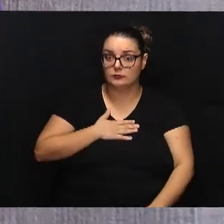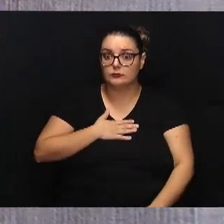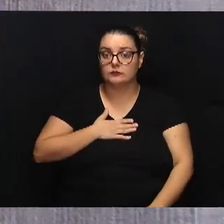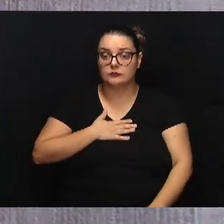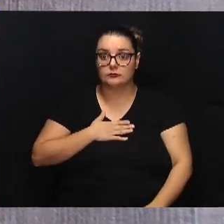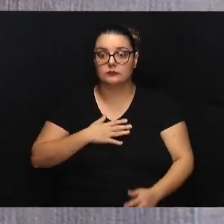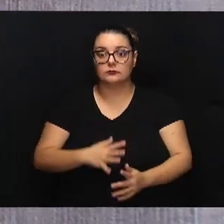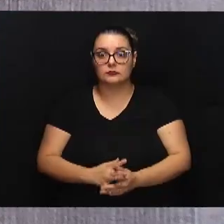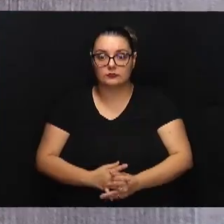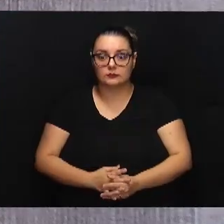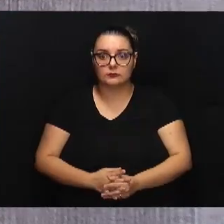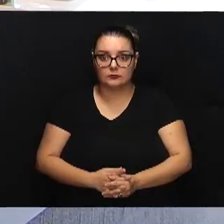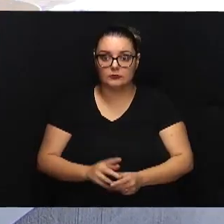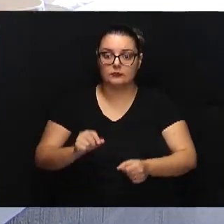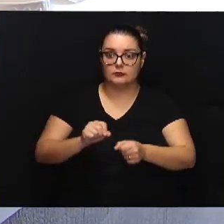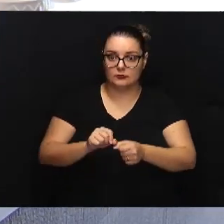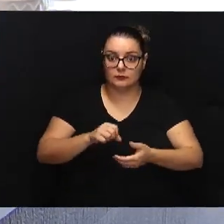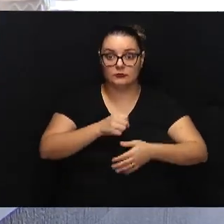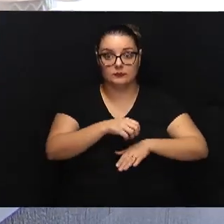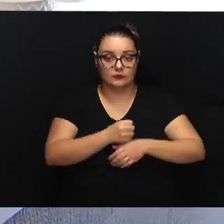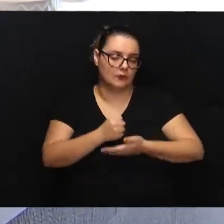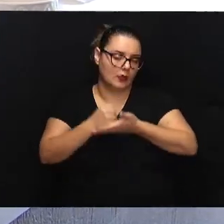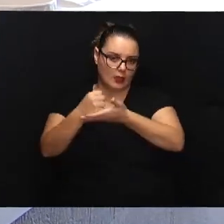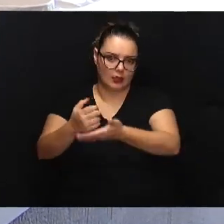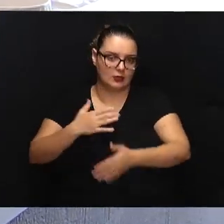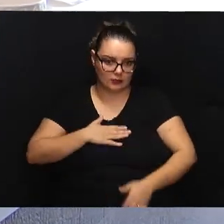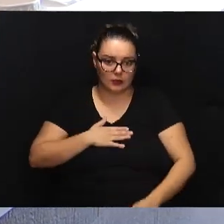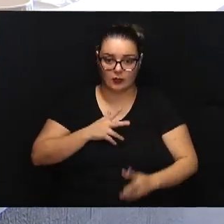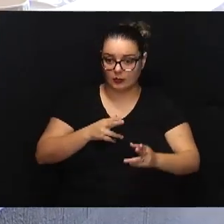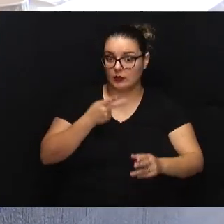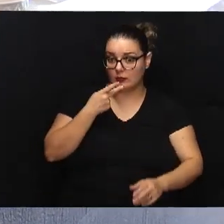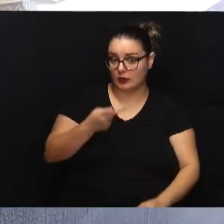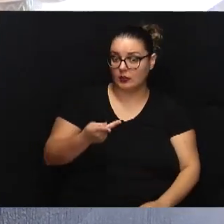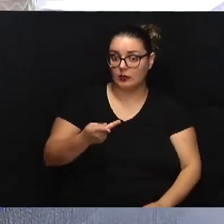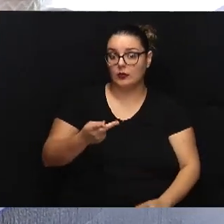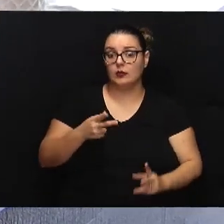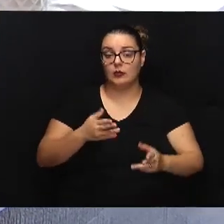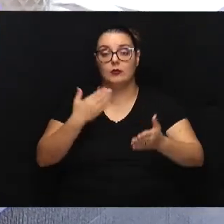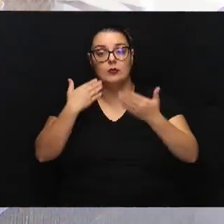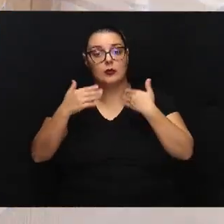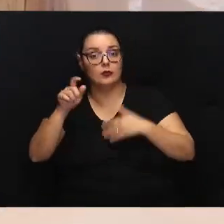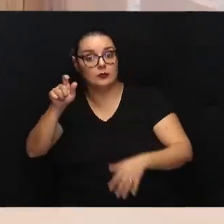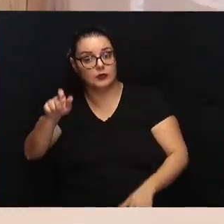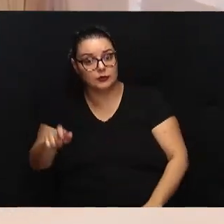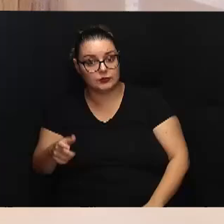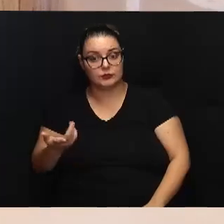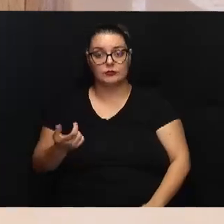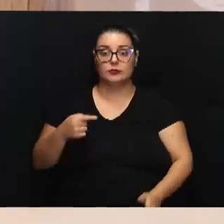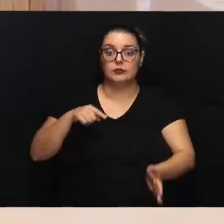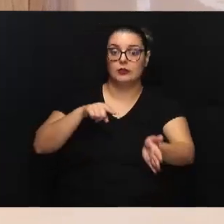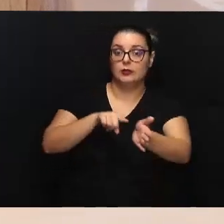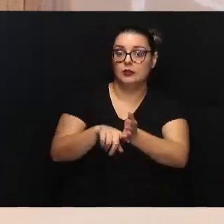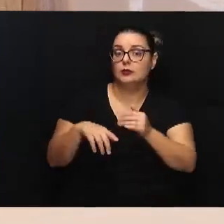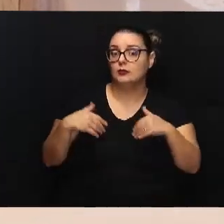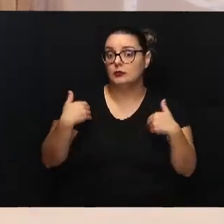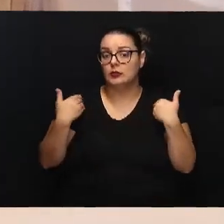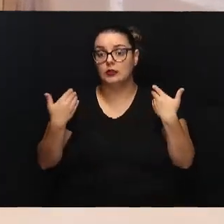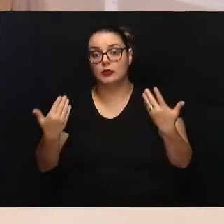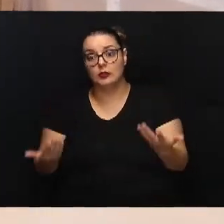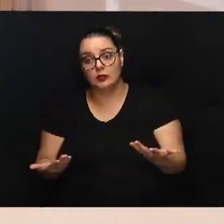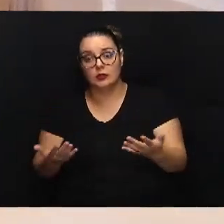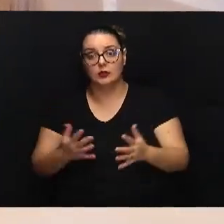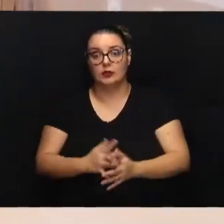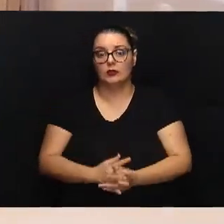que fazem essas entregas para mim. Como eu te falei, como eu converso com a pessoa, eu pergunto qual é